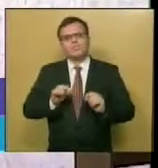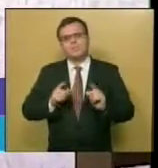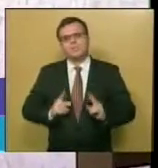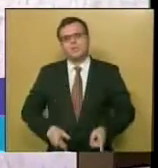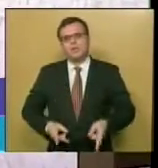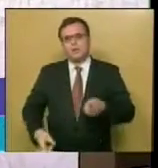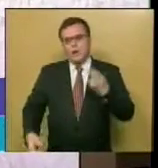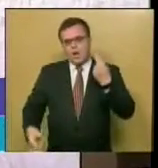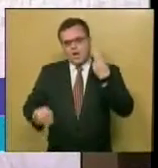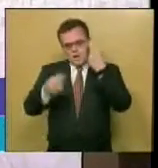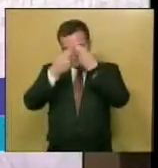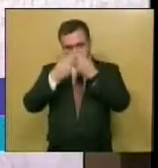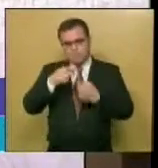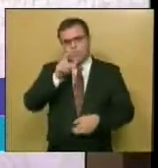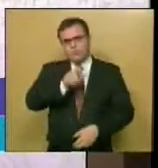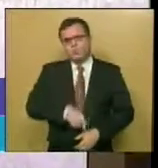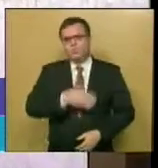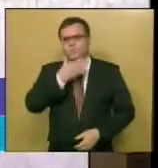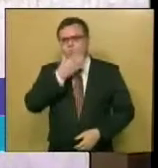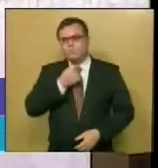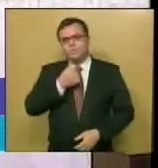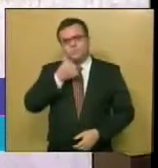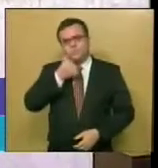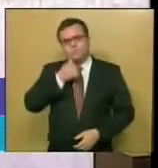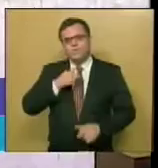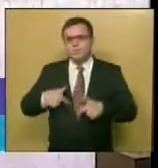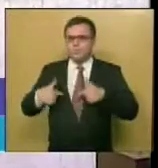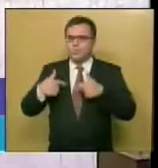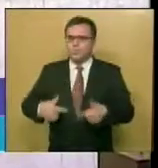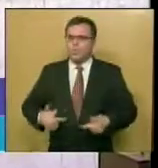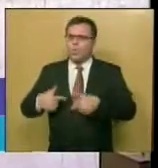a memória de homens e mulheres que fizeram história